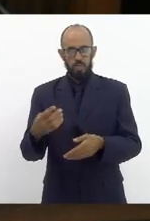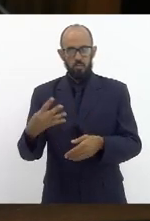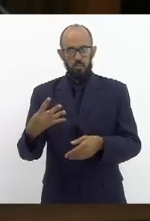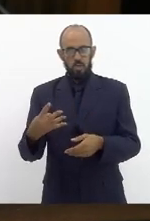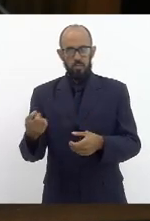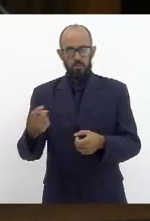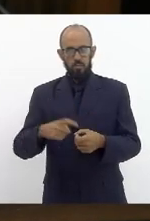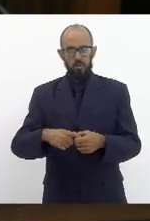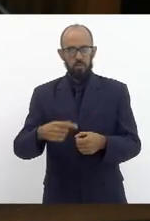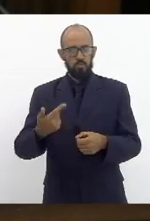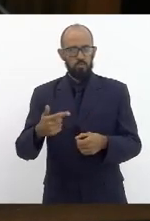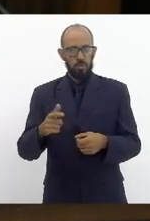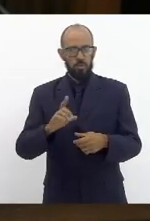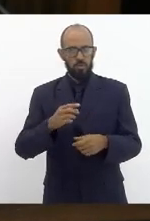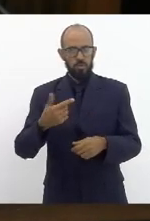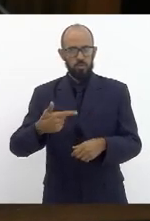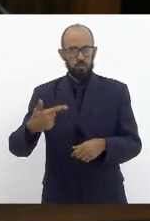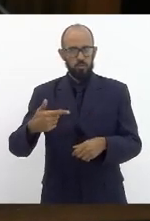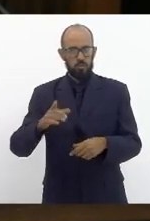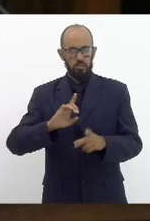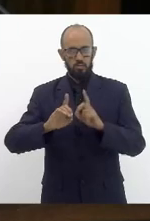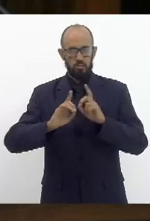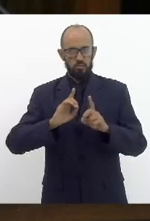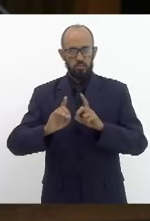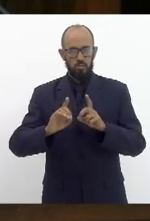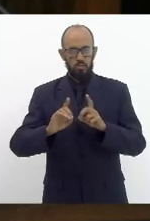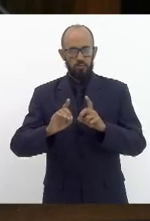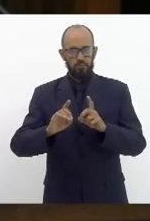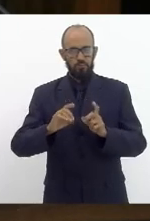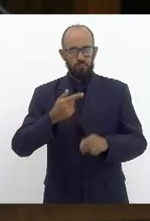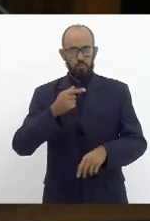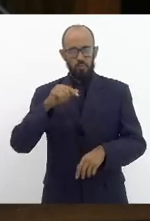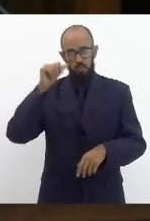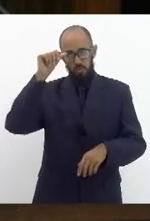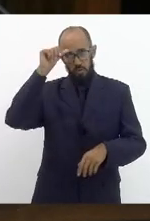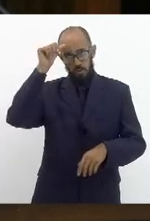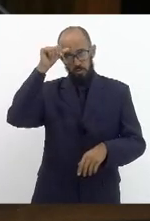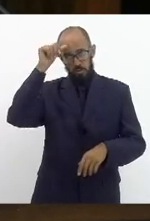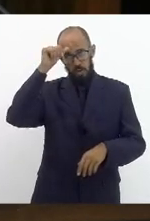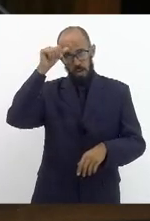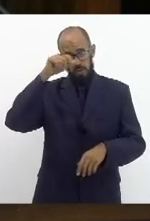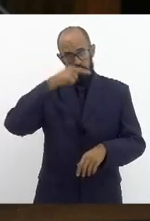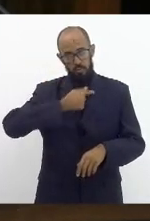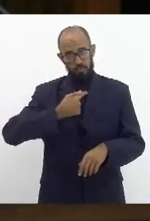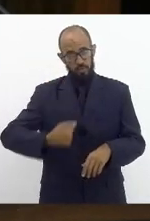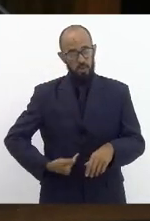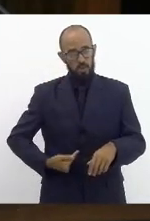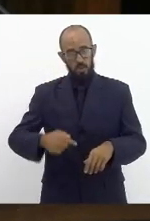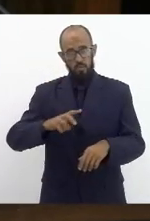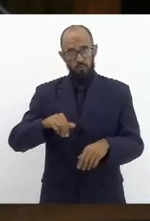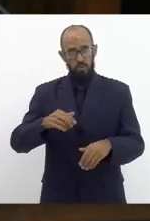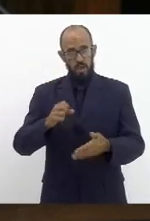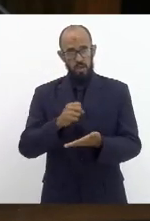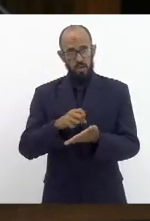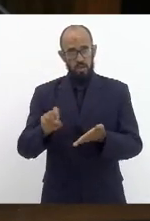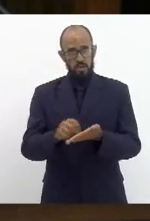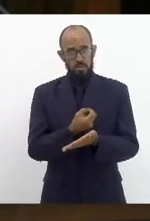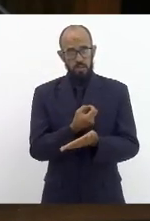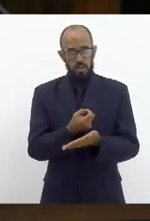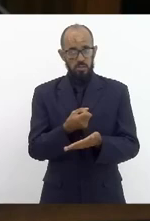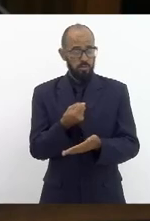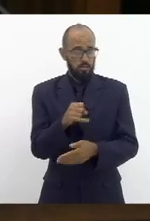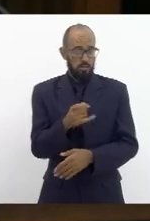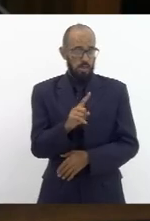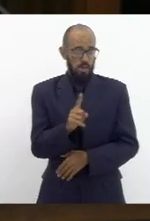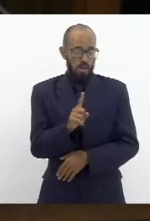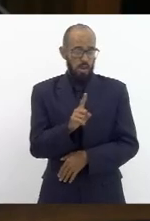tem segunda discussão, está em regime de urgência, o governador obrigatoriamente vai sancionar, se não sancionar a